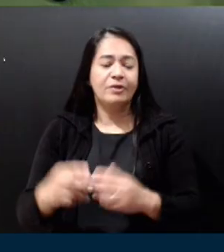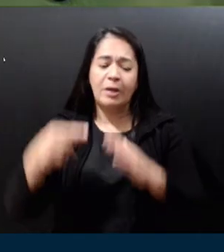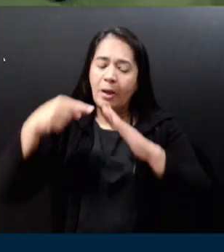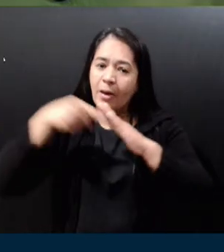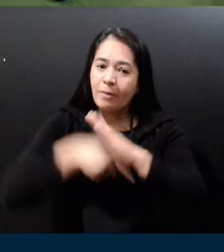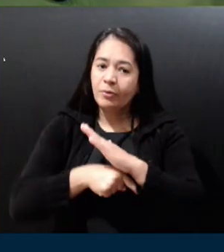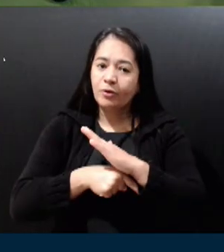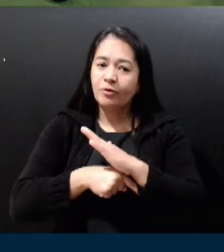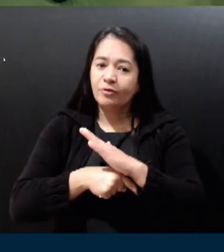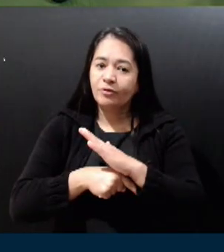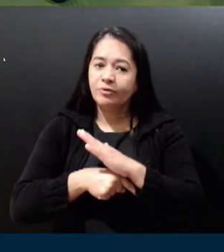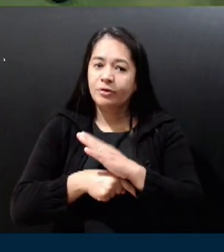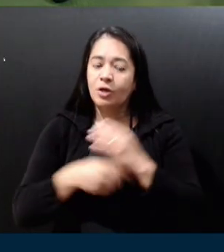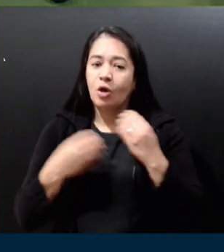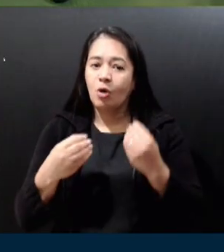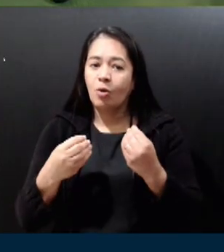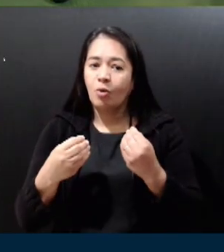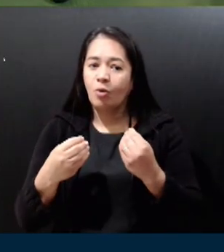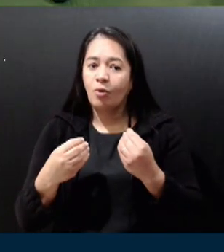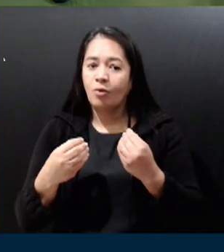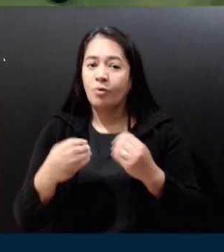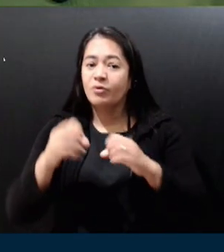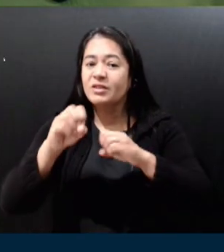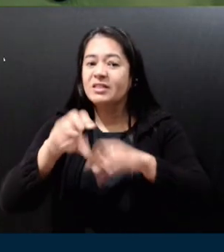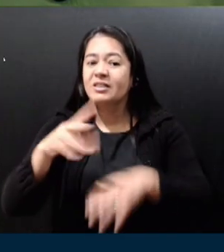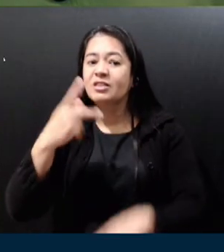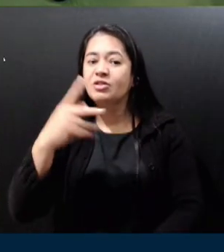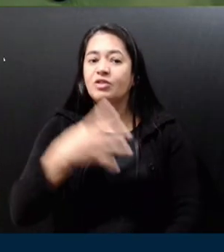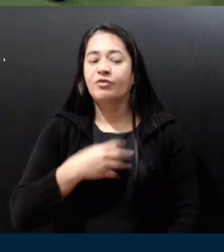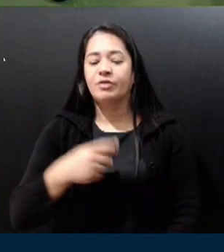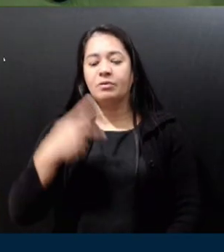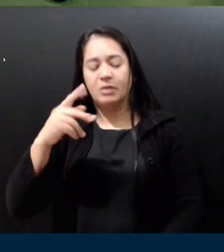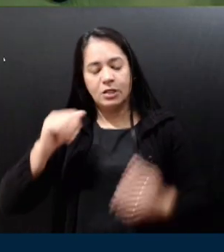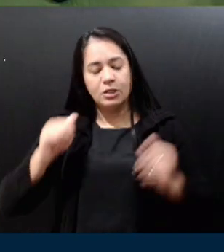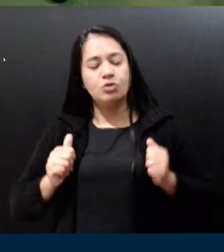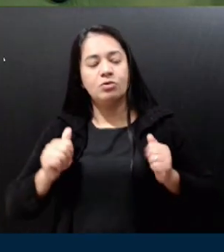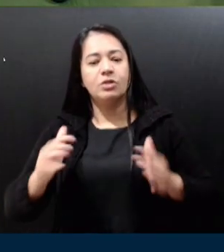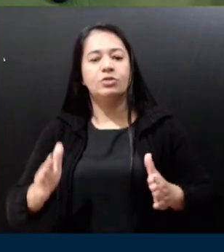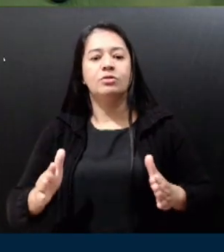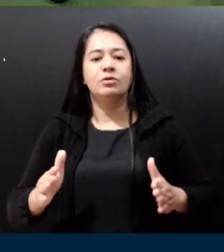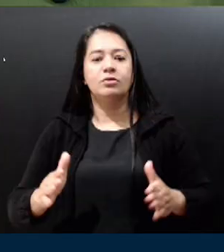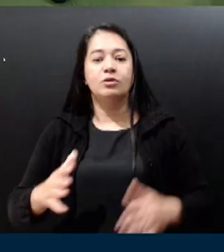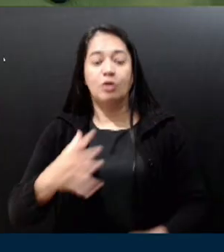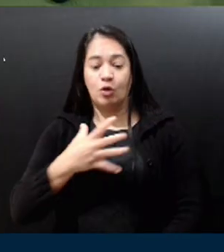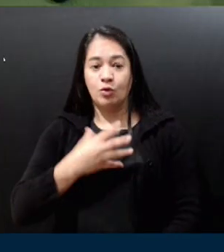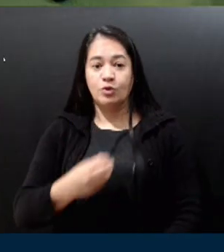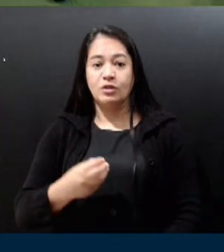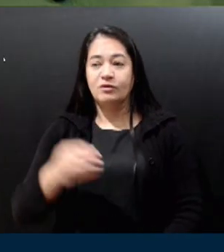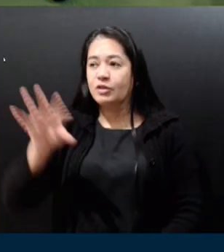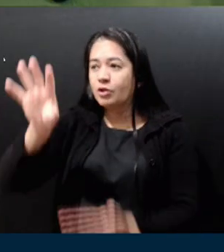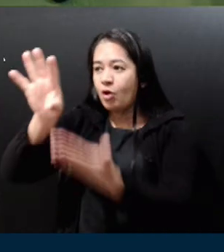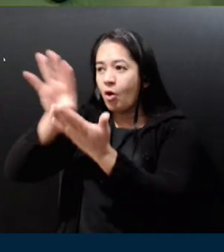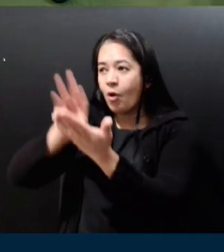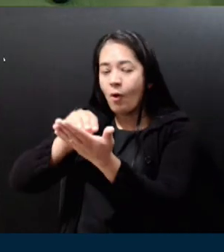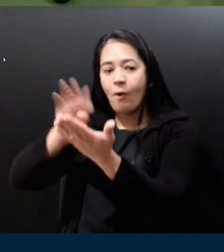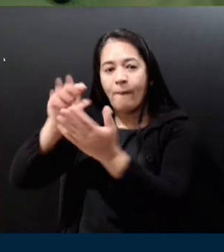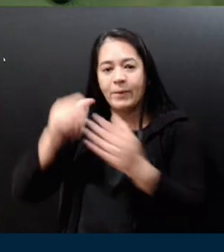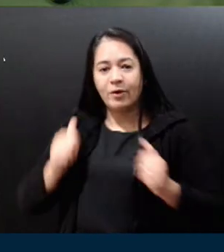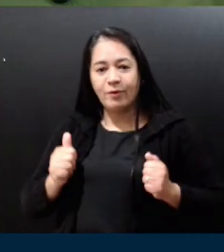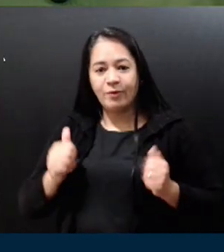é que você ensina seu filho? É pela sua atitude. Os filhos copiam as atitudes, é importante falar,